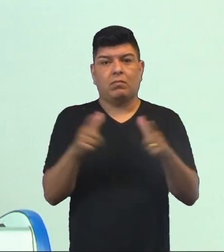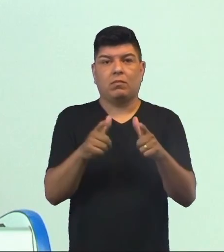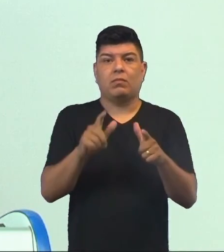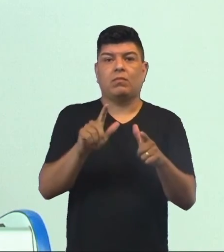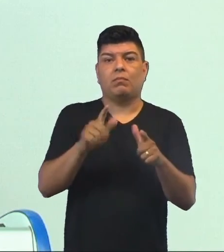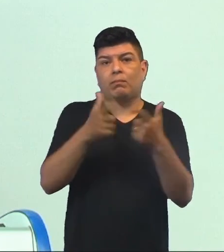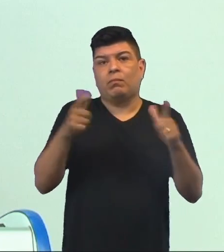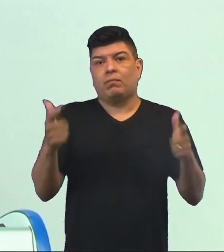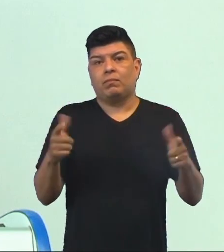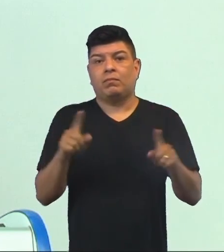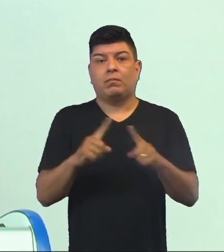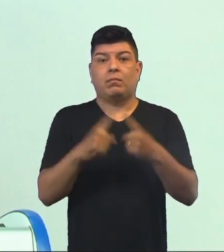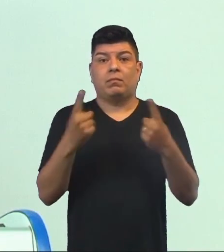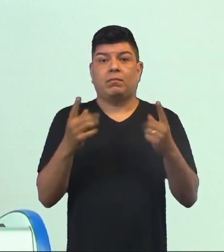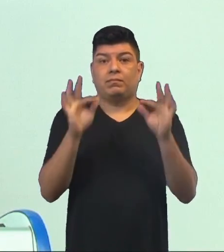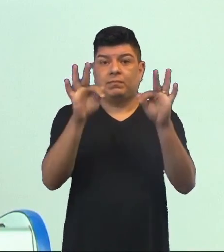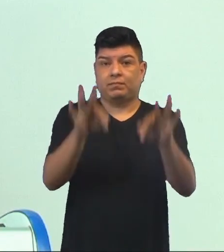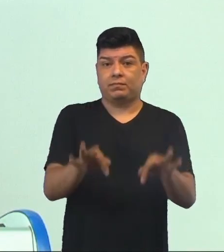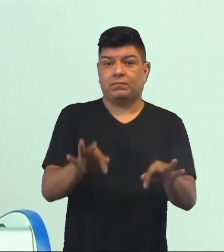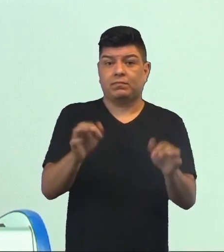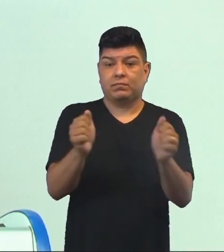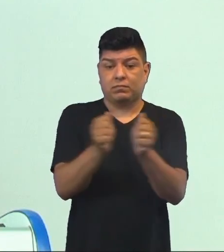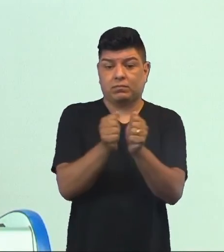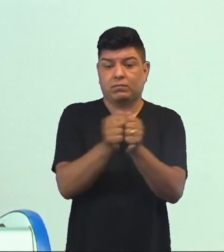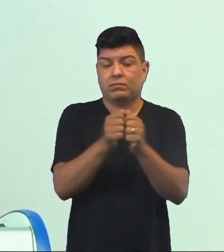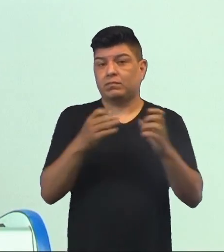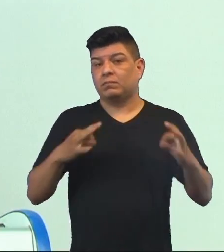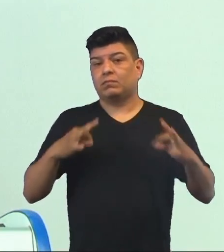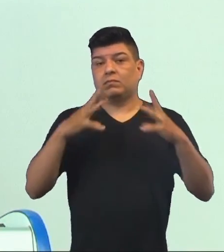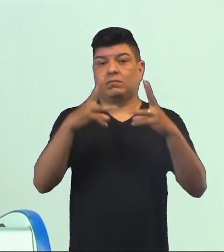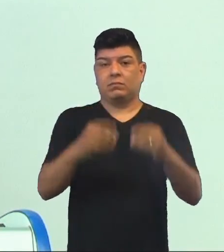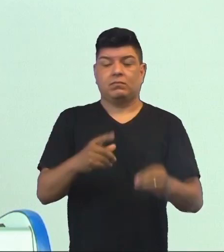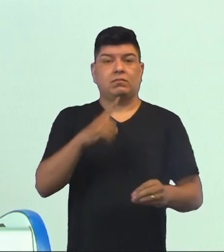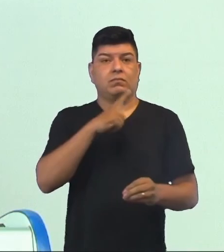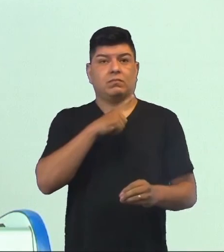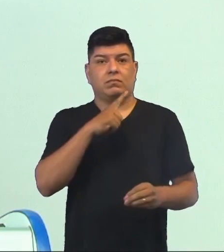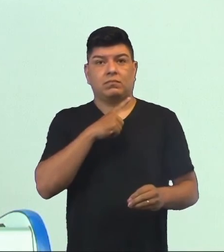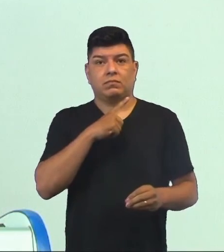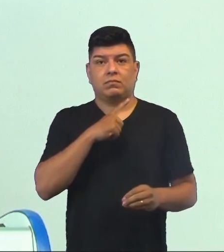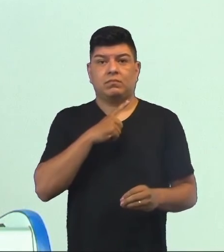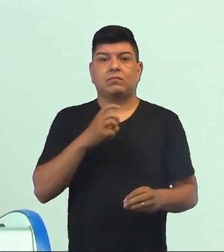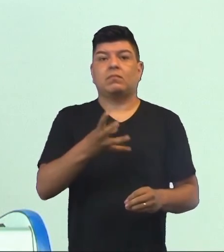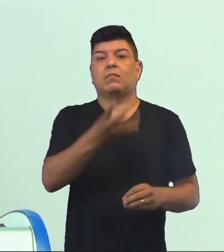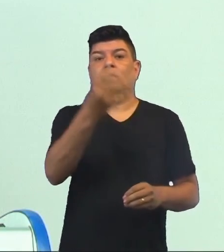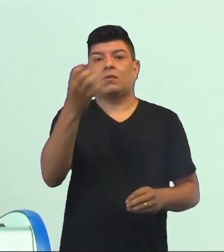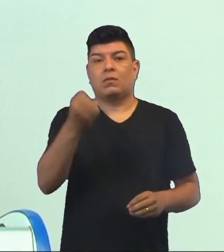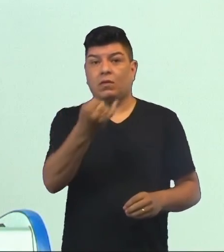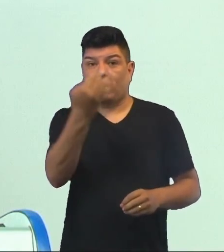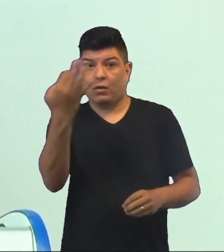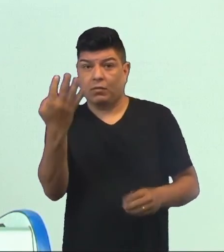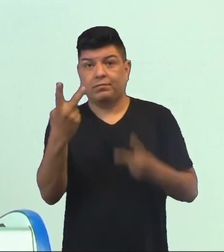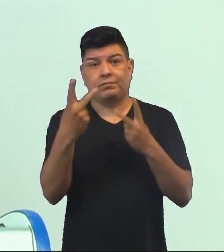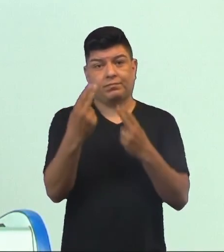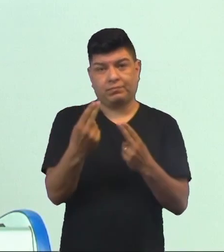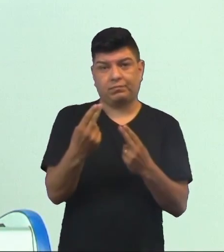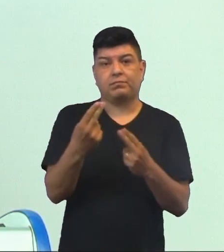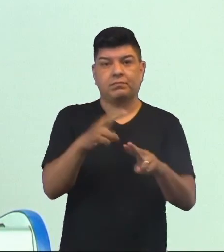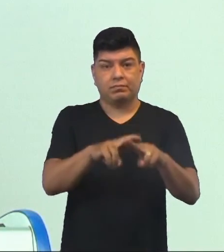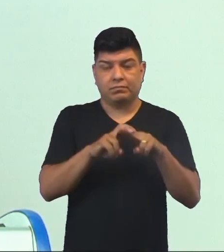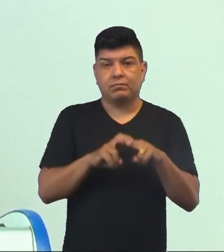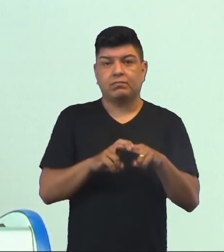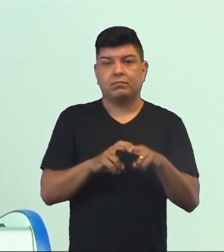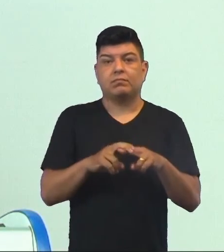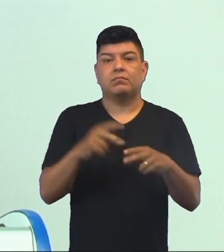com outro maior mas no final se eu juntar tudo eu vou obter a mesma quantidade e Isso se chama a